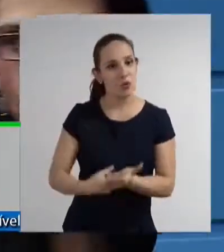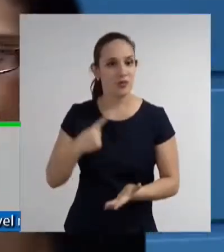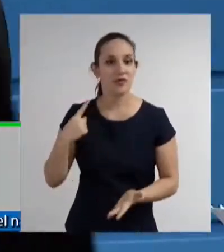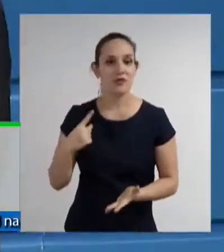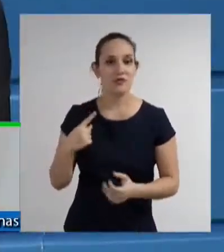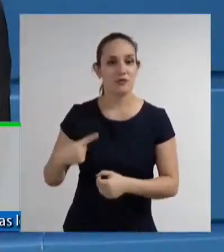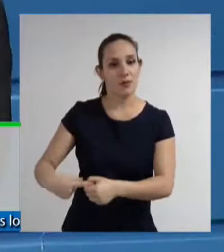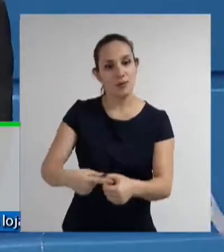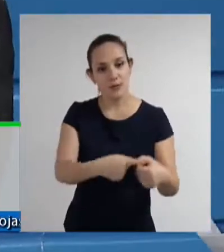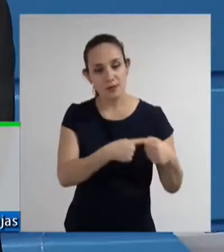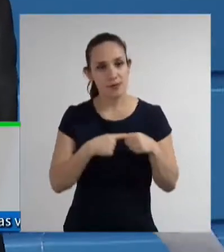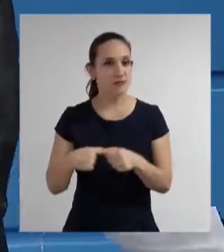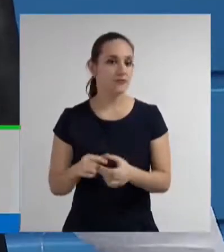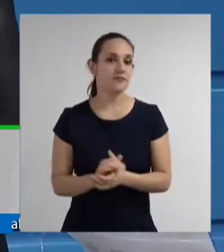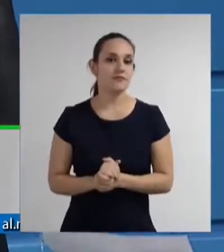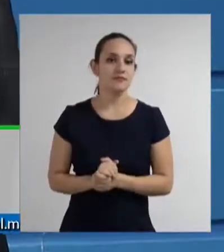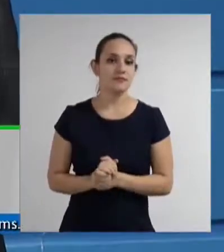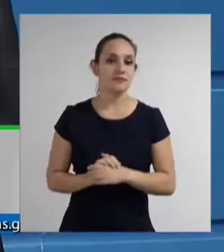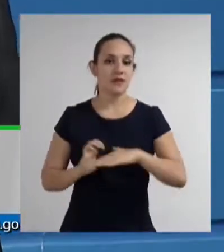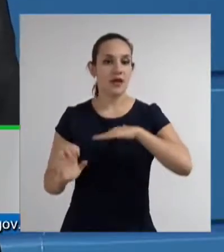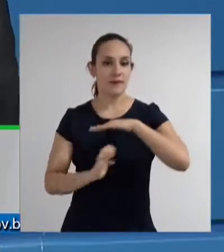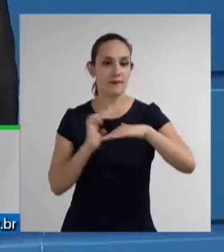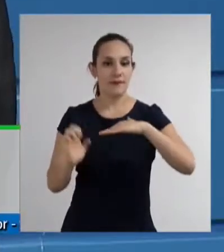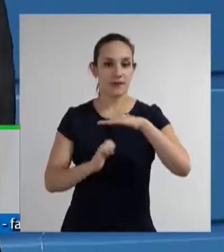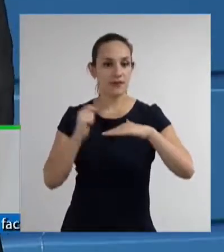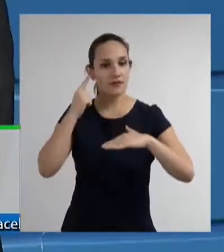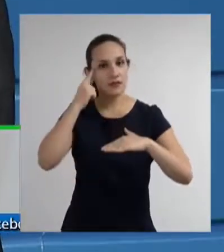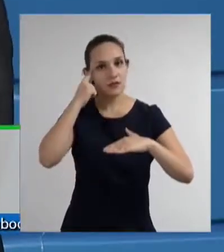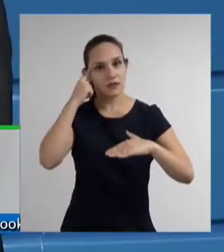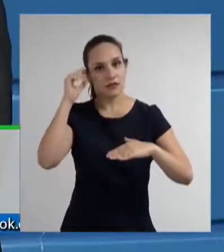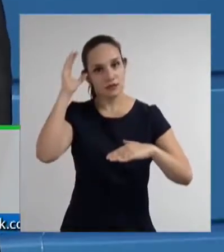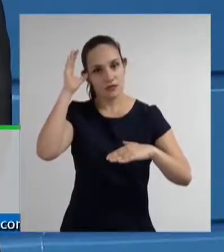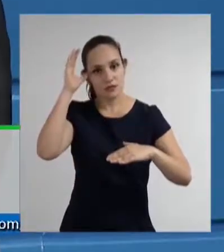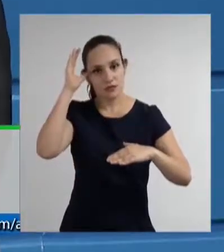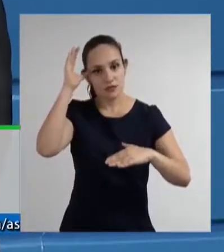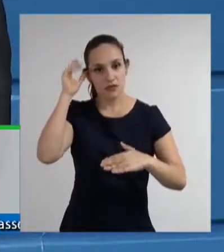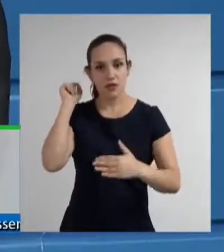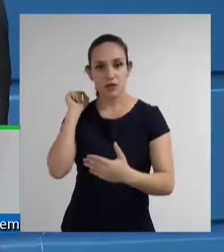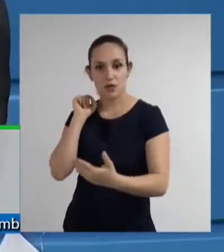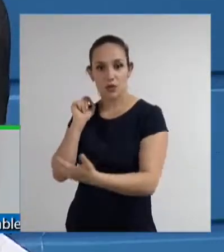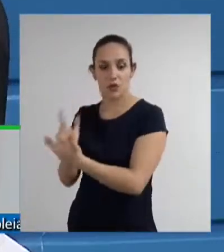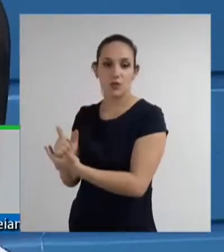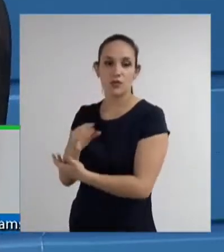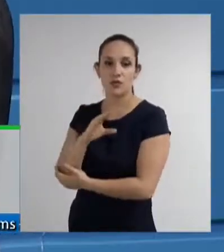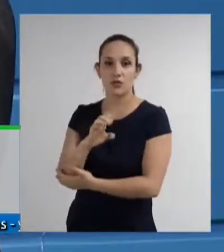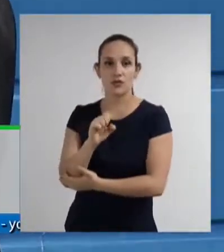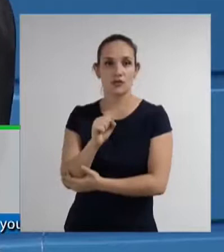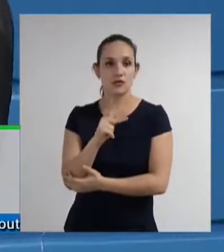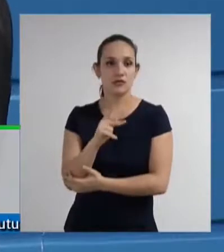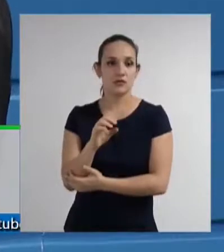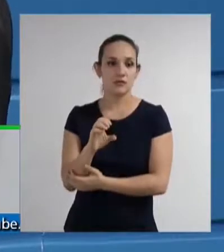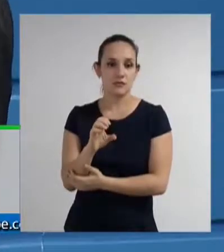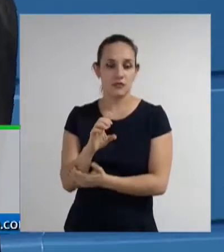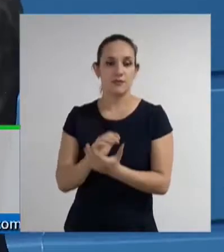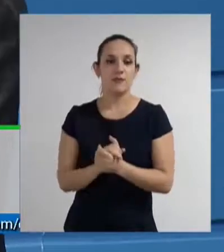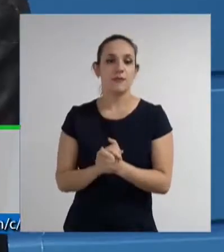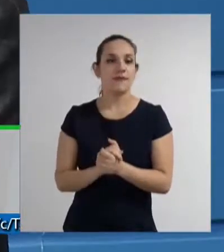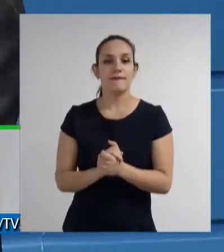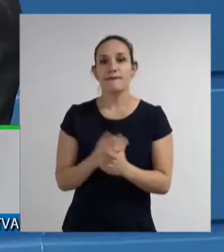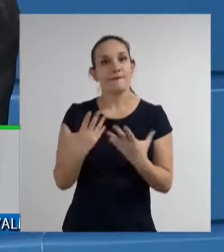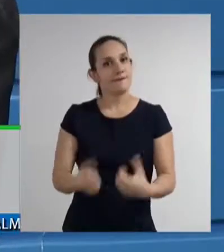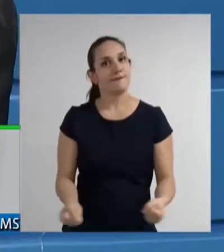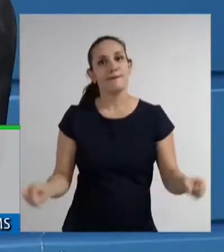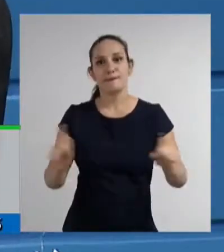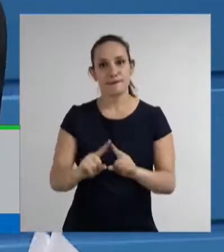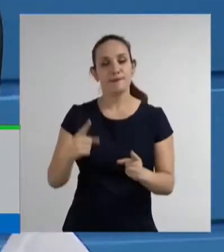os municípios, a empresa chinesa que está adquirindo a CESP não irá efetuar esse acordo. Portanto,